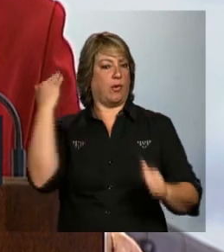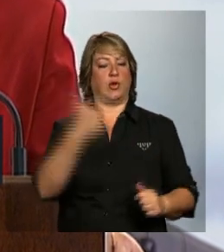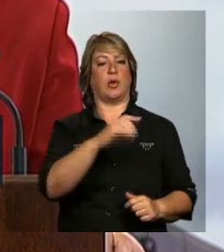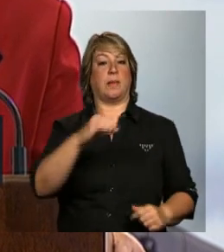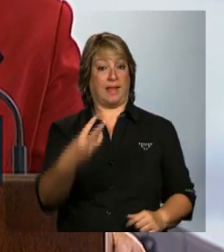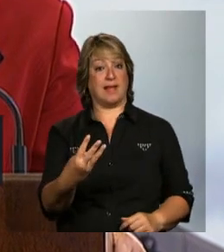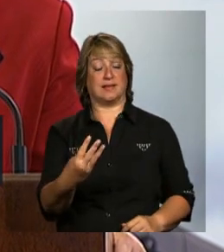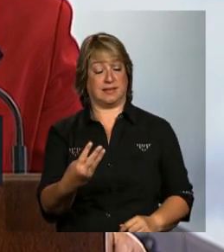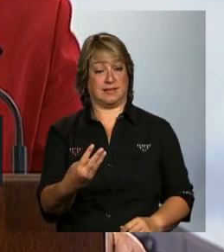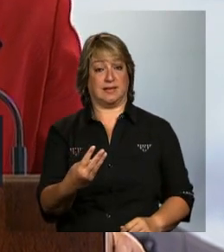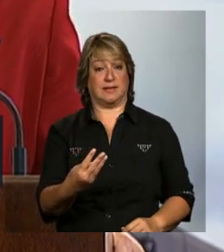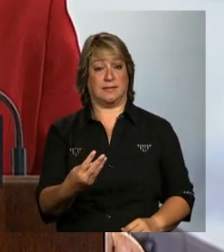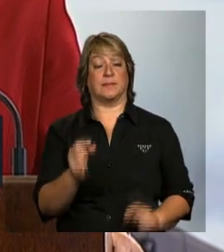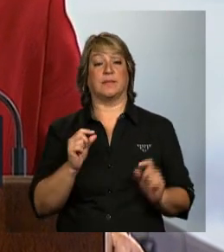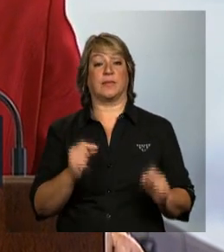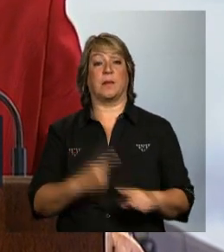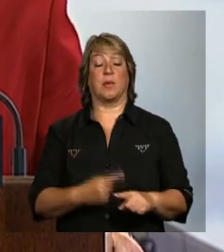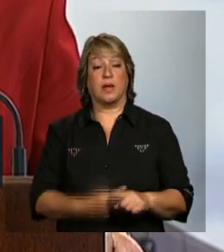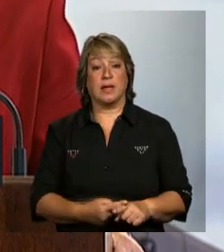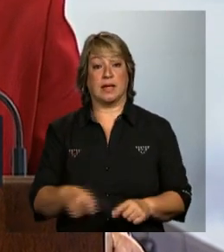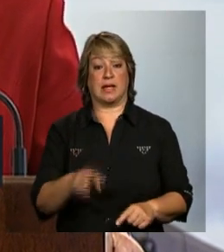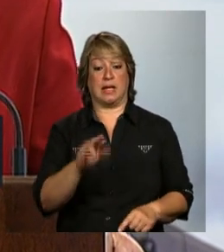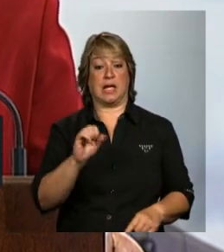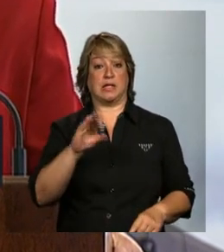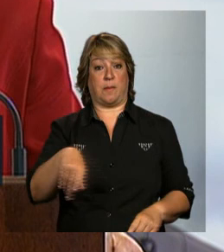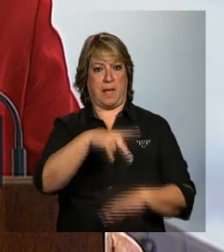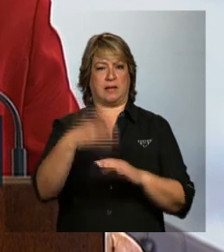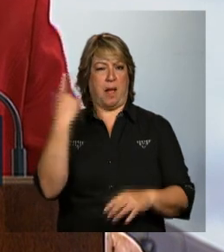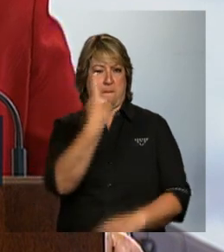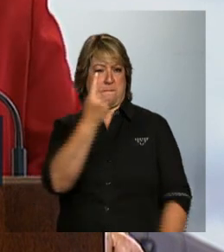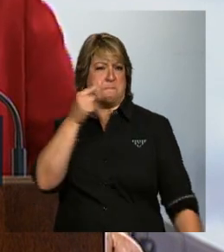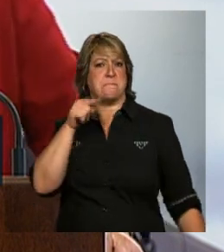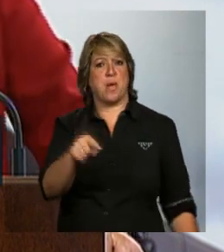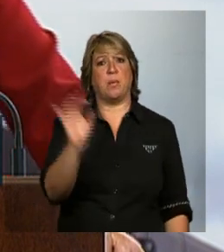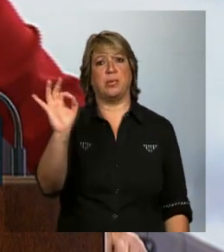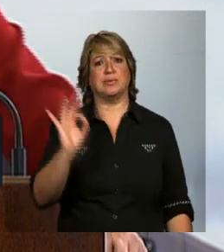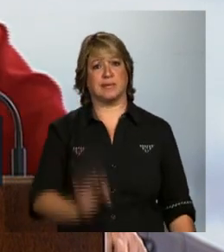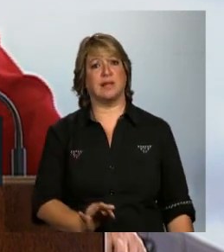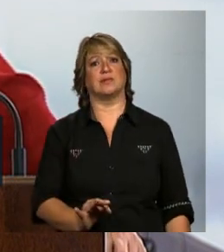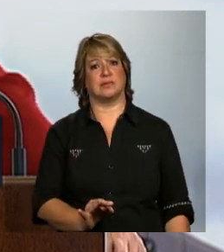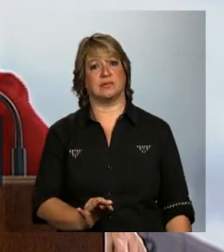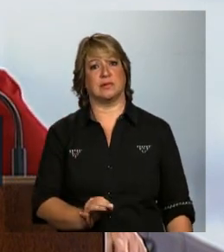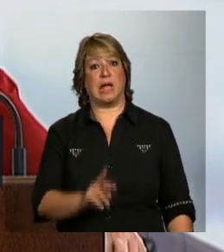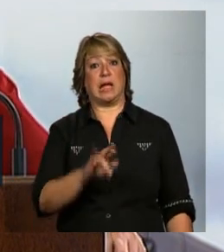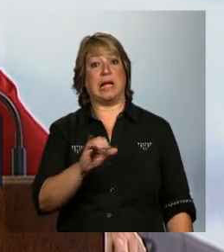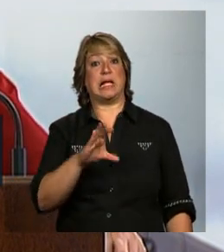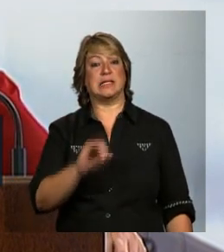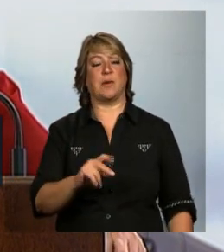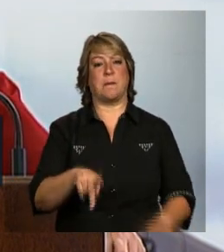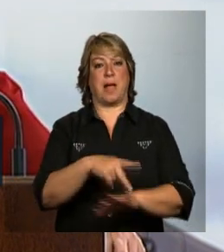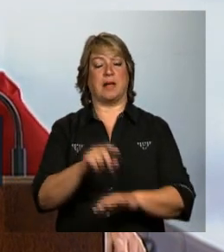que era um risco país de 1000% é um vídeo do país